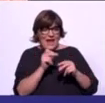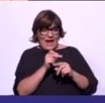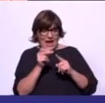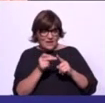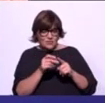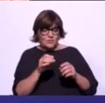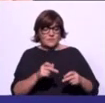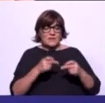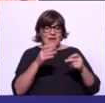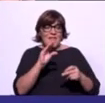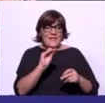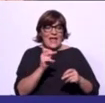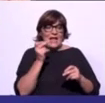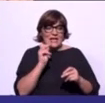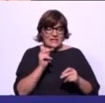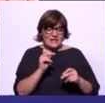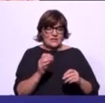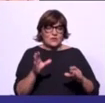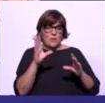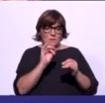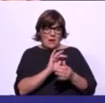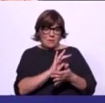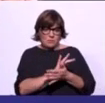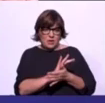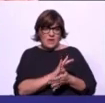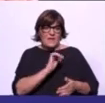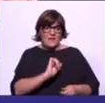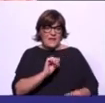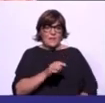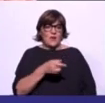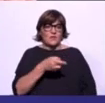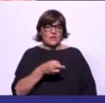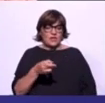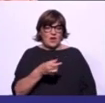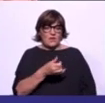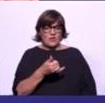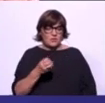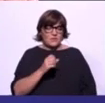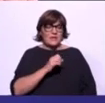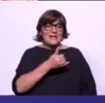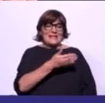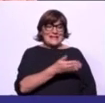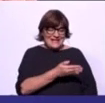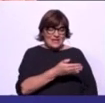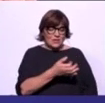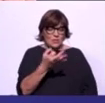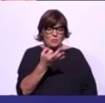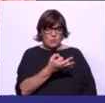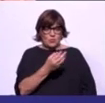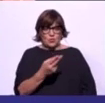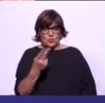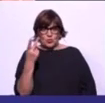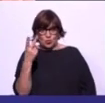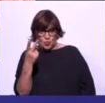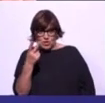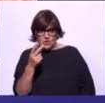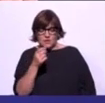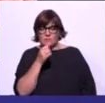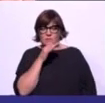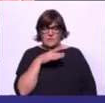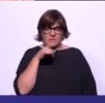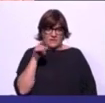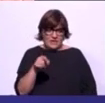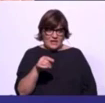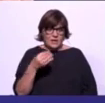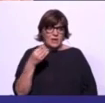Década seguinte, também ainda mais esmagadora, de 99 a 2000, 7 títulos para o Futebol Clube do Porto, 2 para o Benfica.